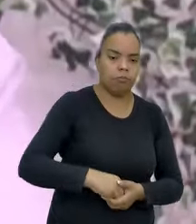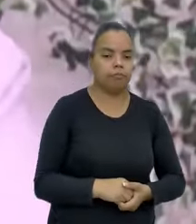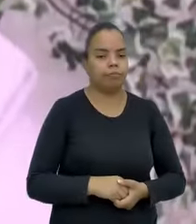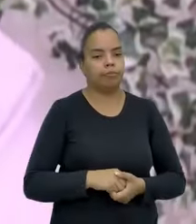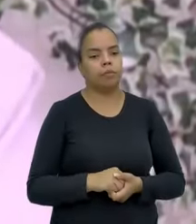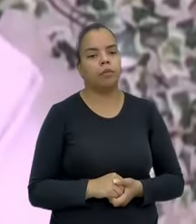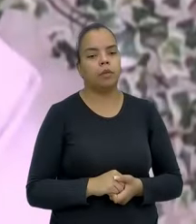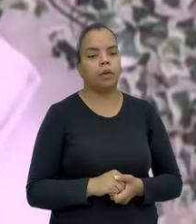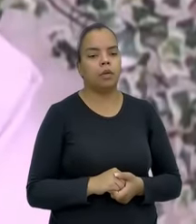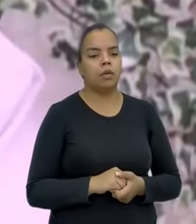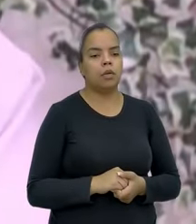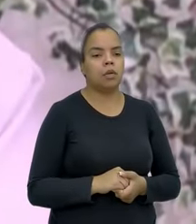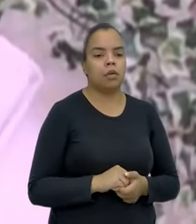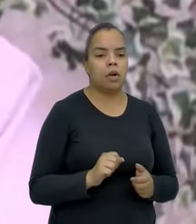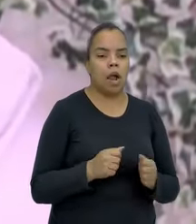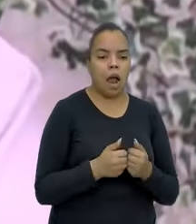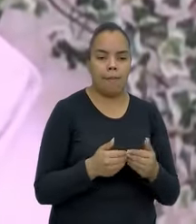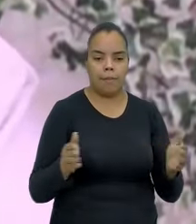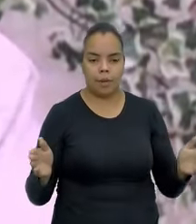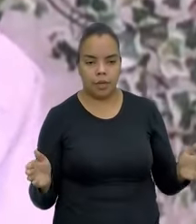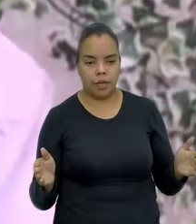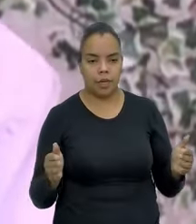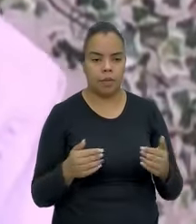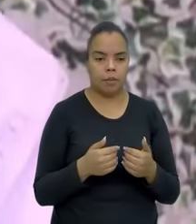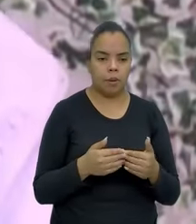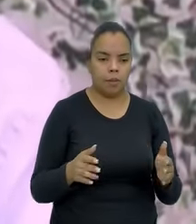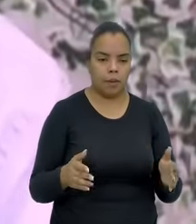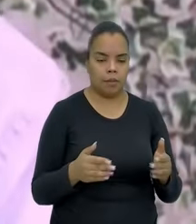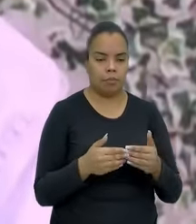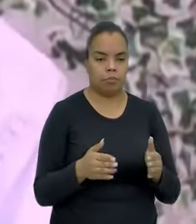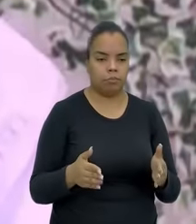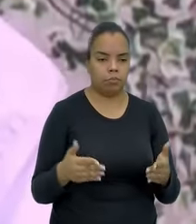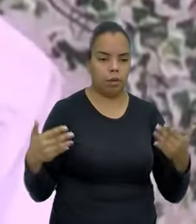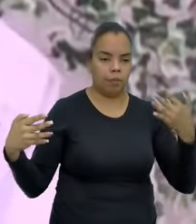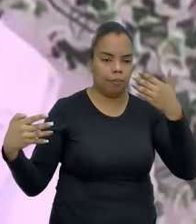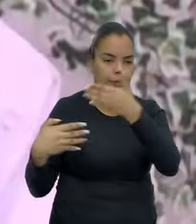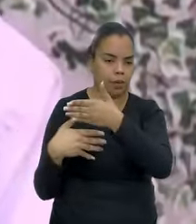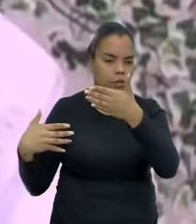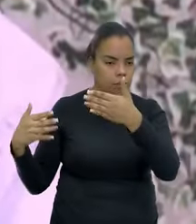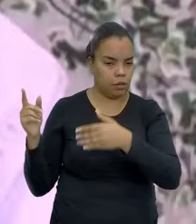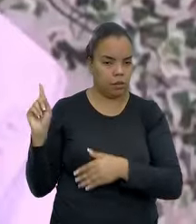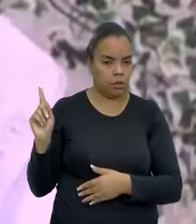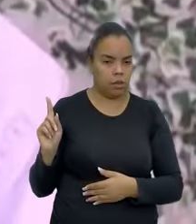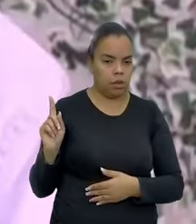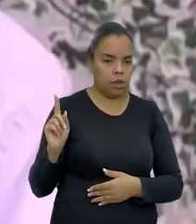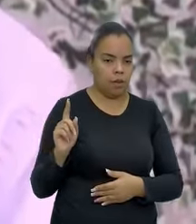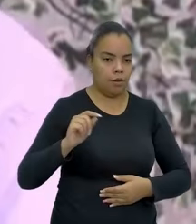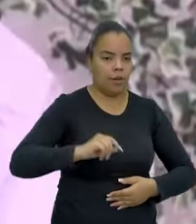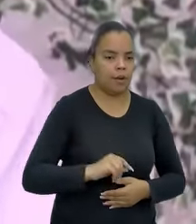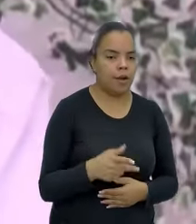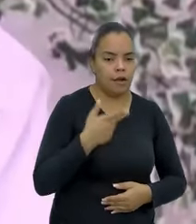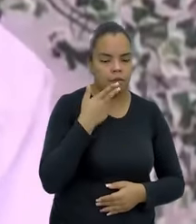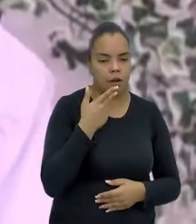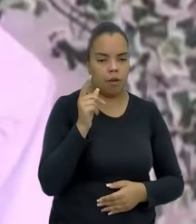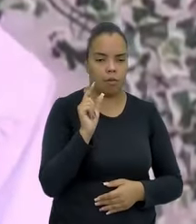então assim gente eu quero abrir uma apresentação agora e falar um pouquinho mais do